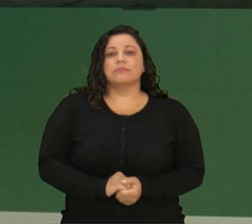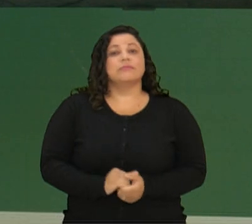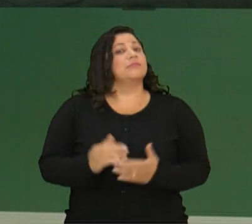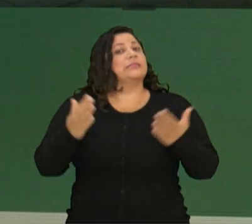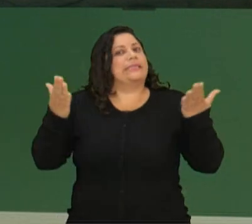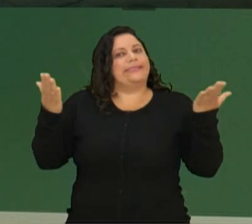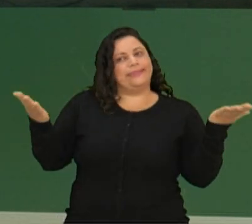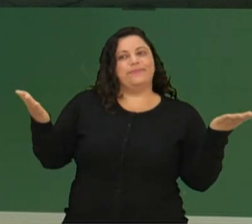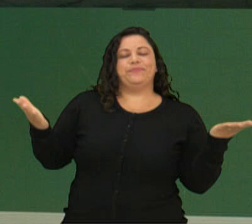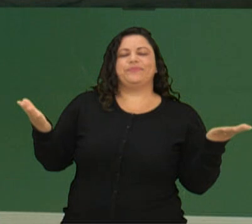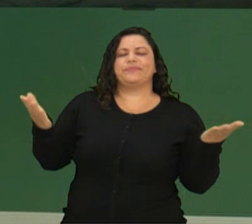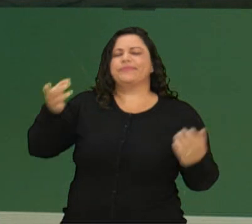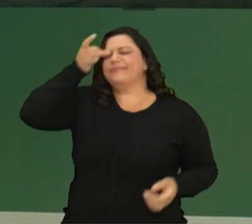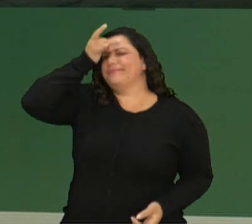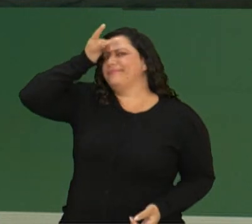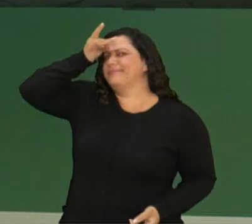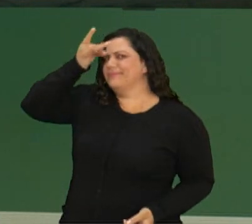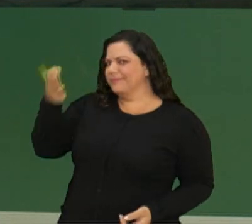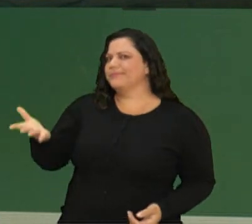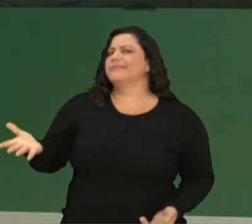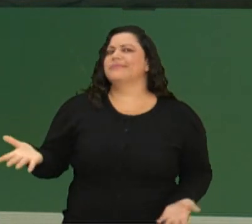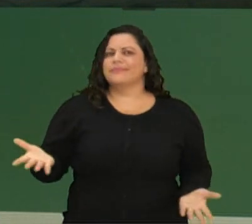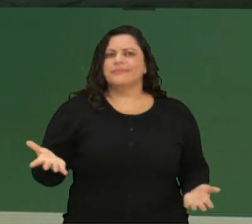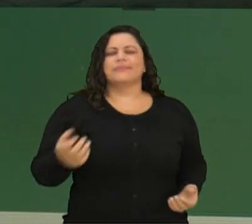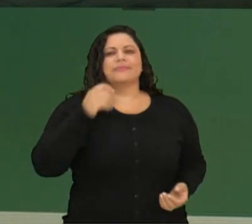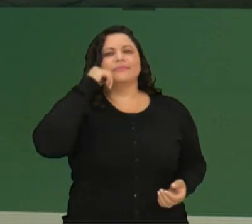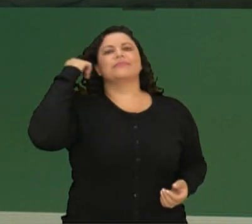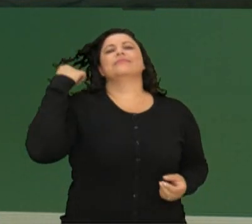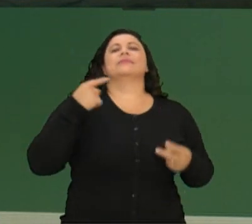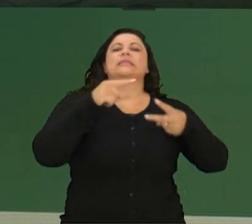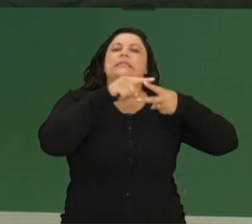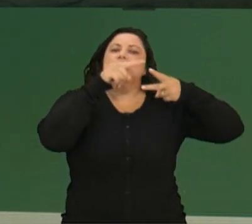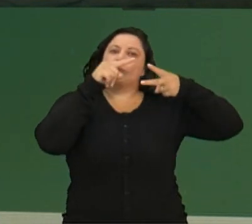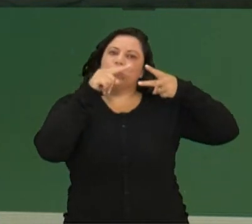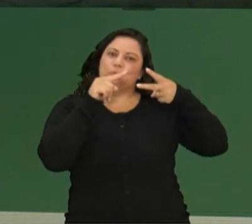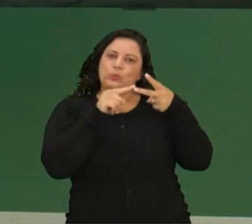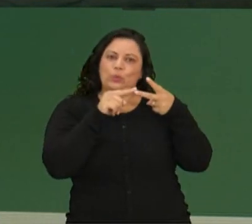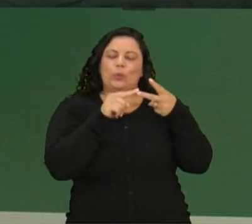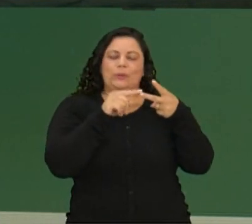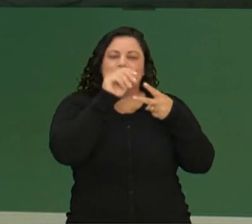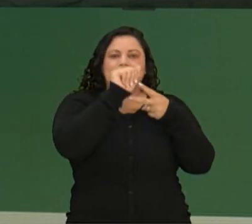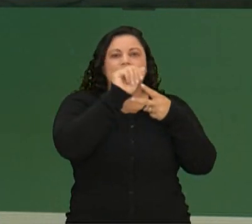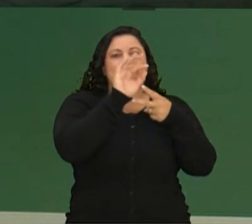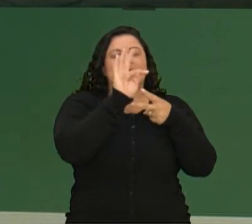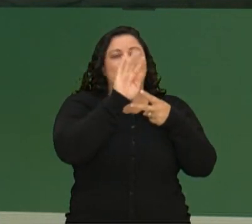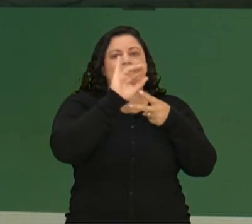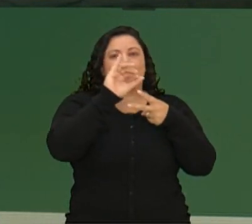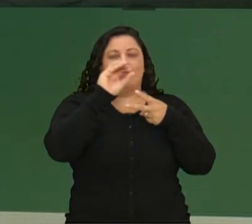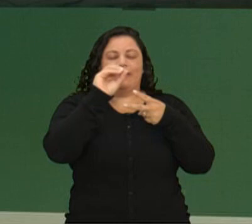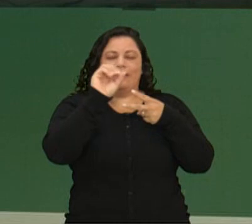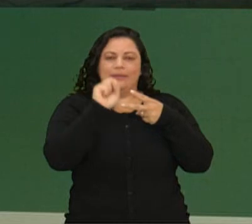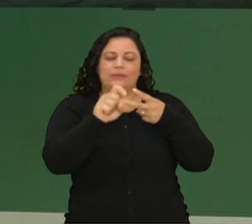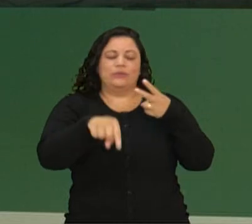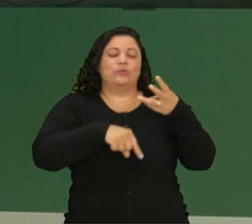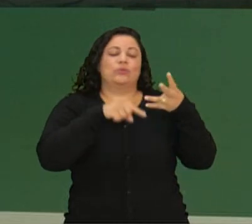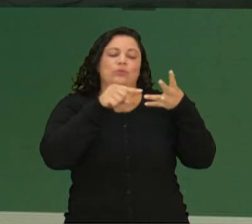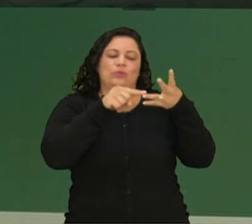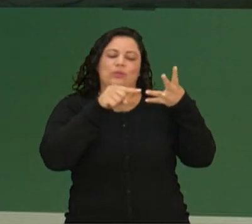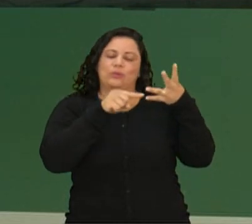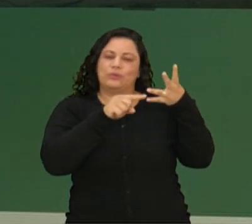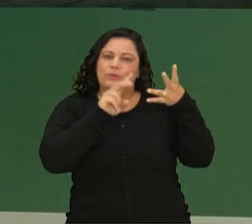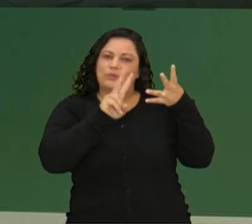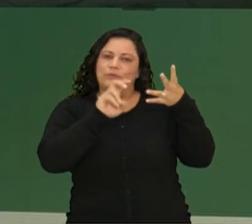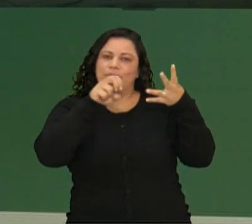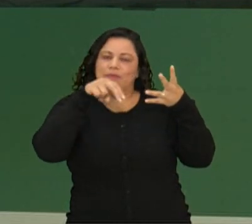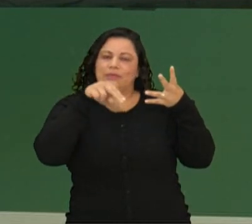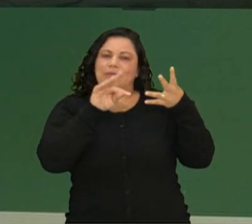Então, essa tá bem fácil, né? São 2 átrios e 2 ventrículos, portanto, 4 cavidades. Então, parabéns para você